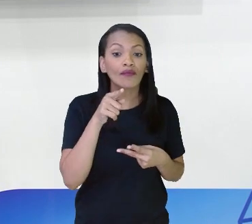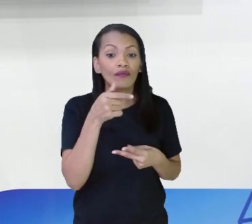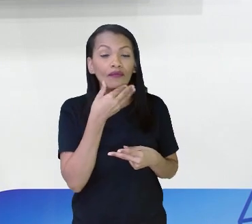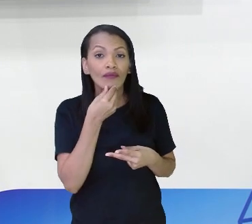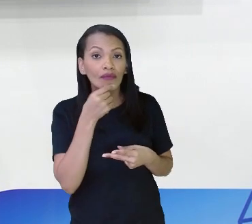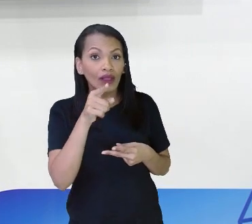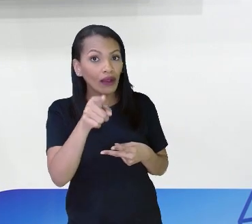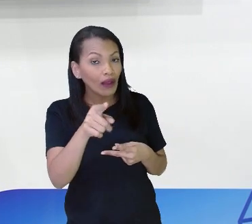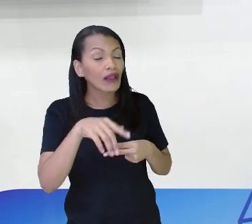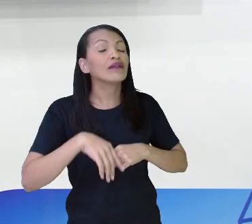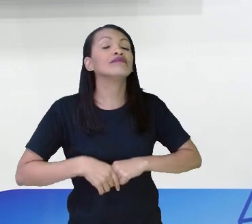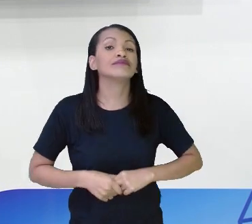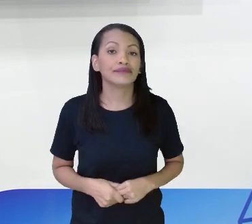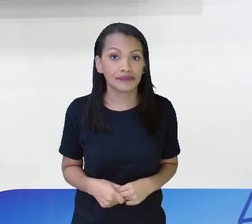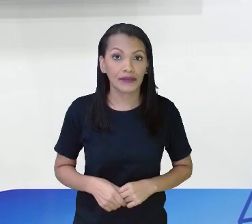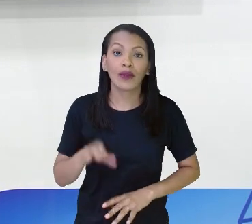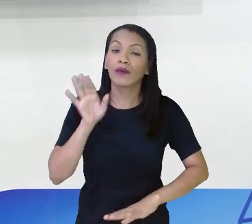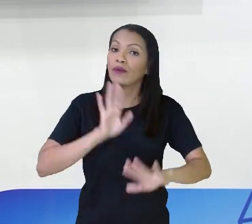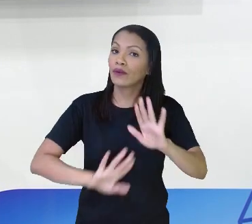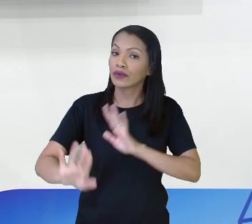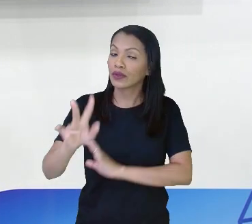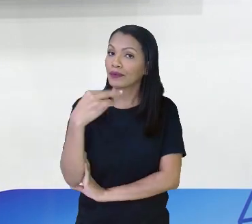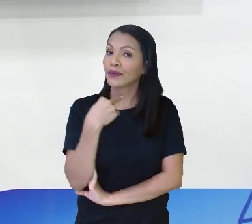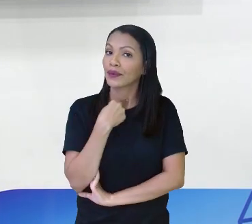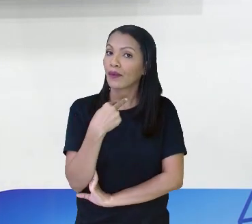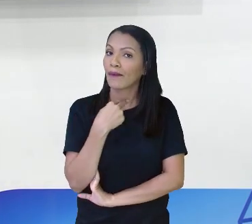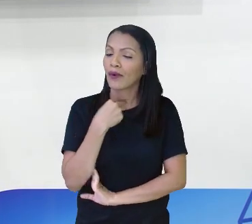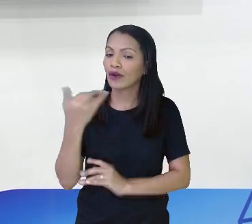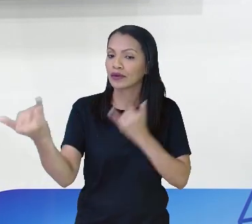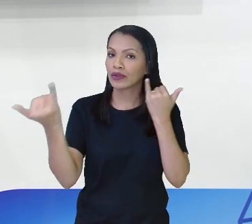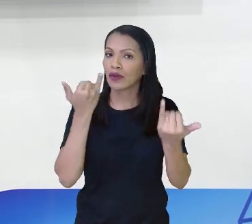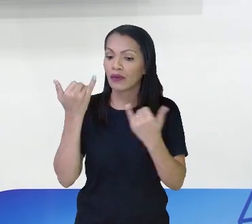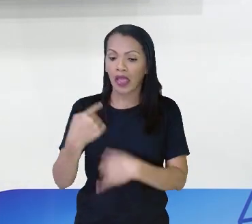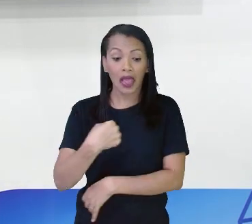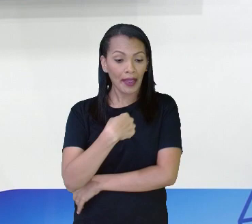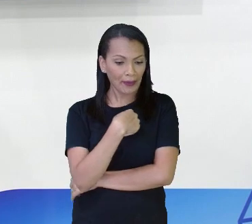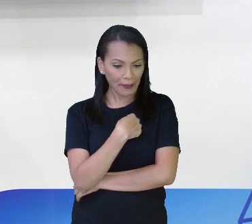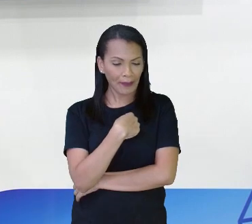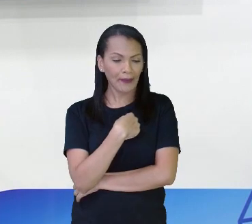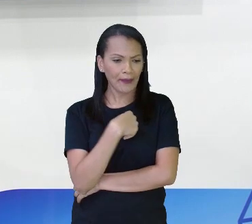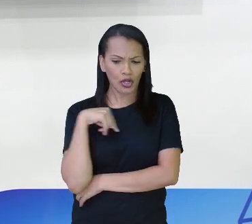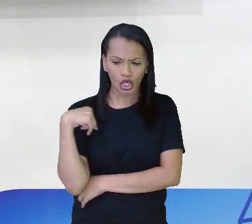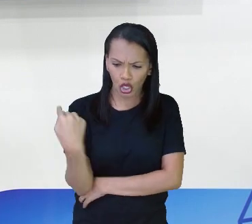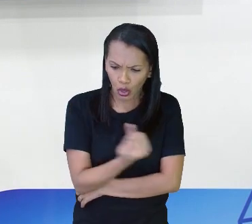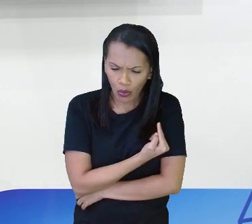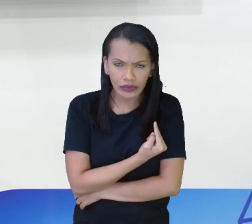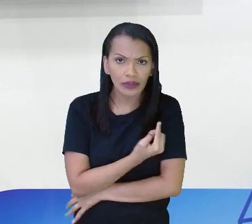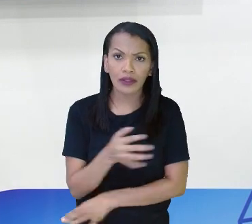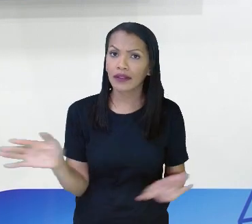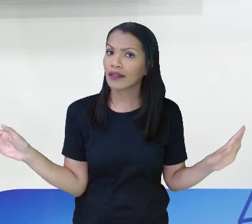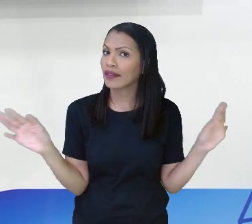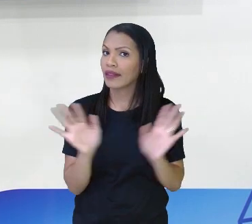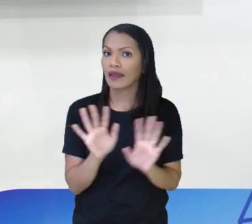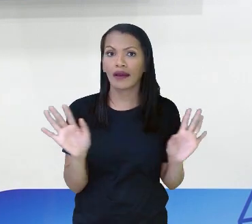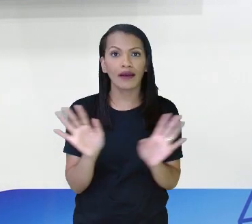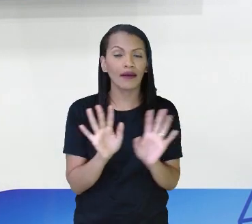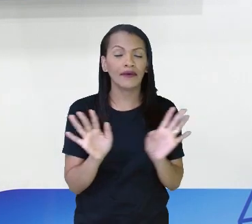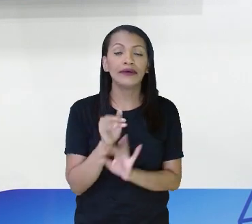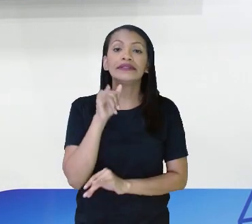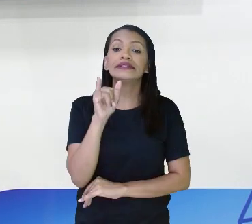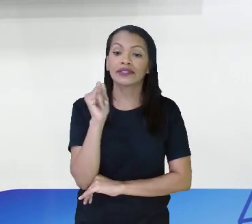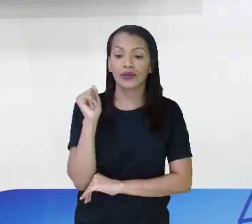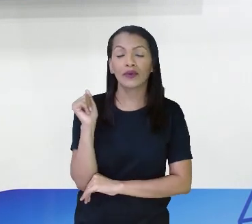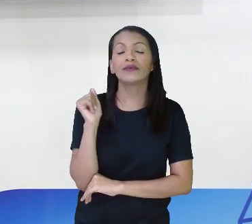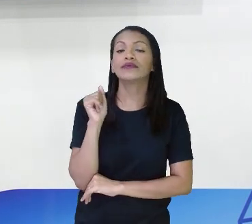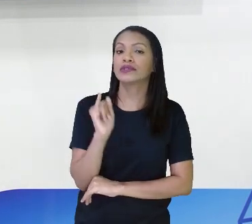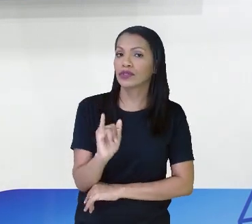certo? Então tem esse cuidado aí, você não pode dar notícia e colocar eu, nós, não vai estar. Se fosse um conto,